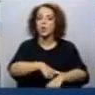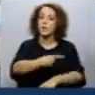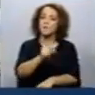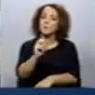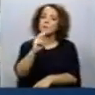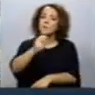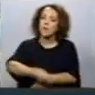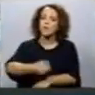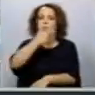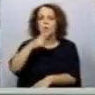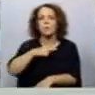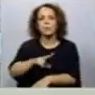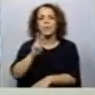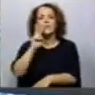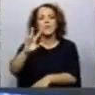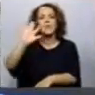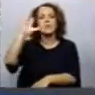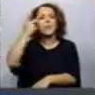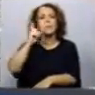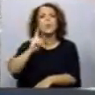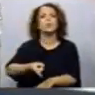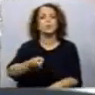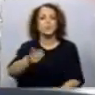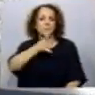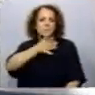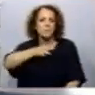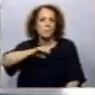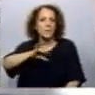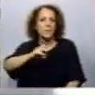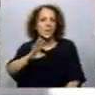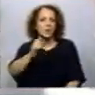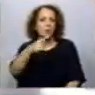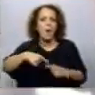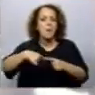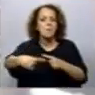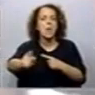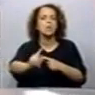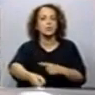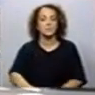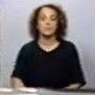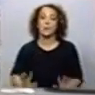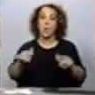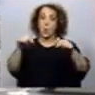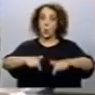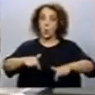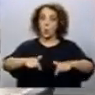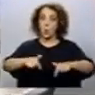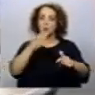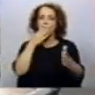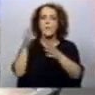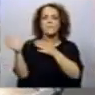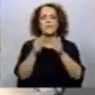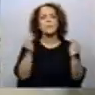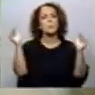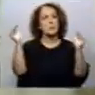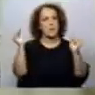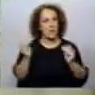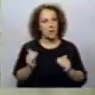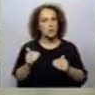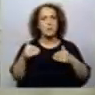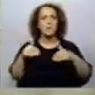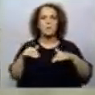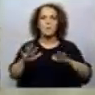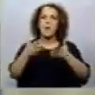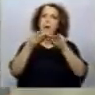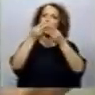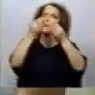E a Portugal, vamos ver o tempo que faz. Maria João Frada, tendência para os próximos dias? Hoje é diminuição da intensidade do vento e um dia muito mais aberto